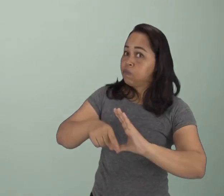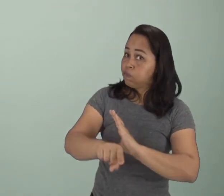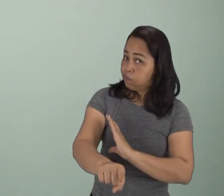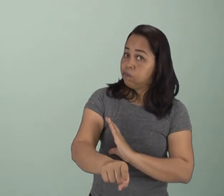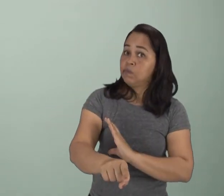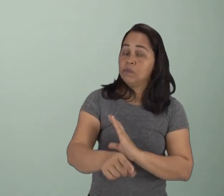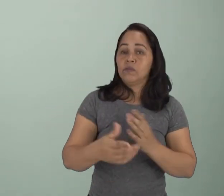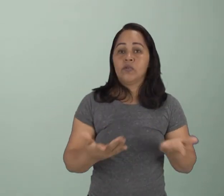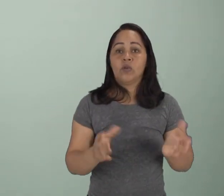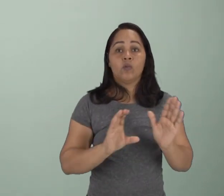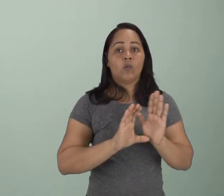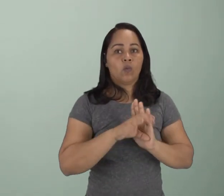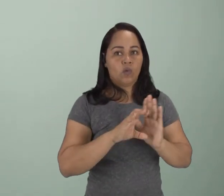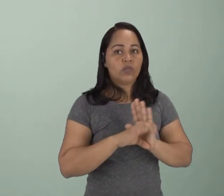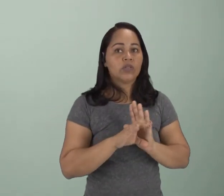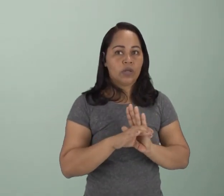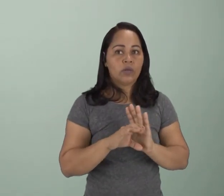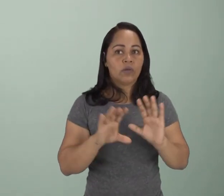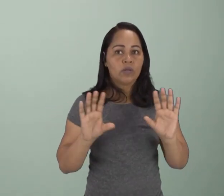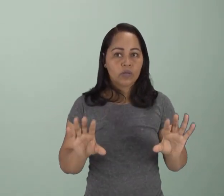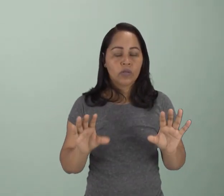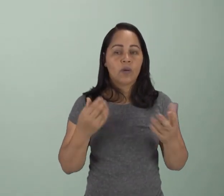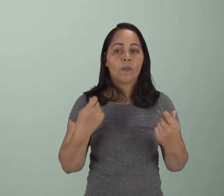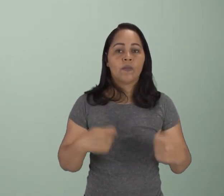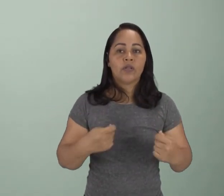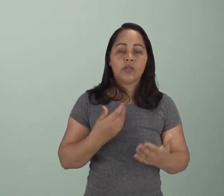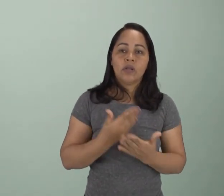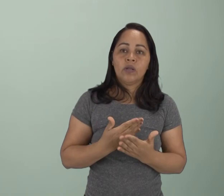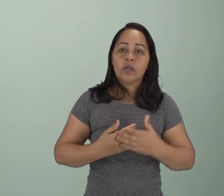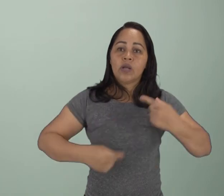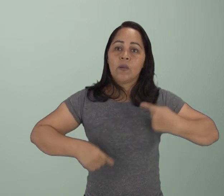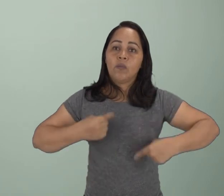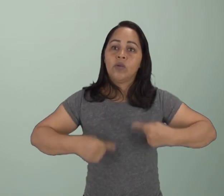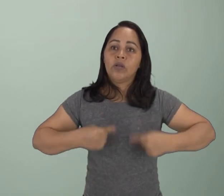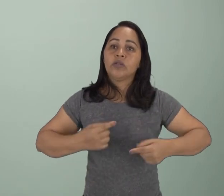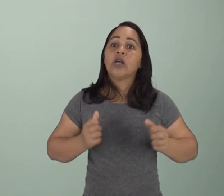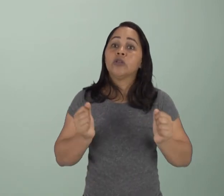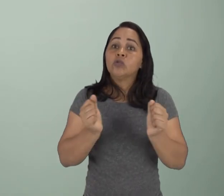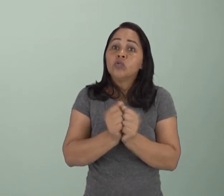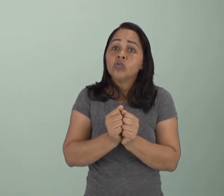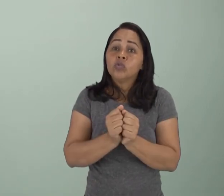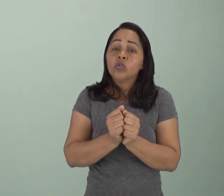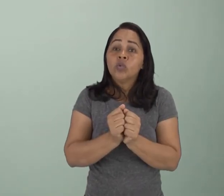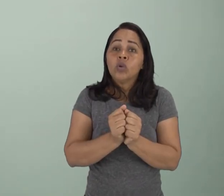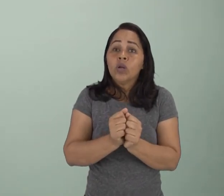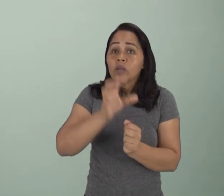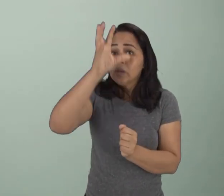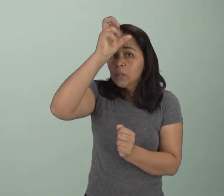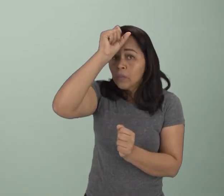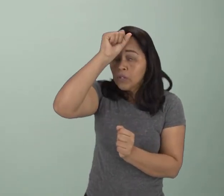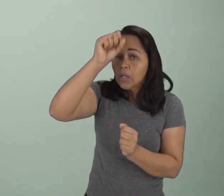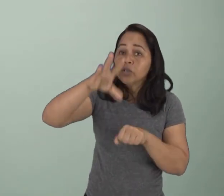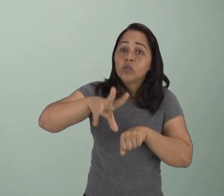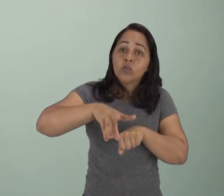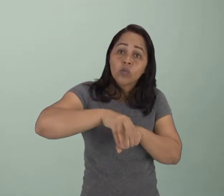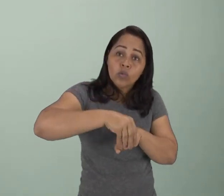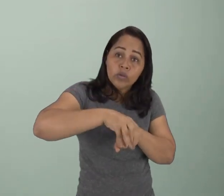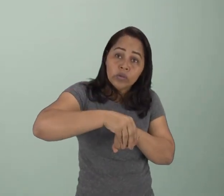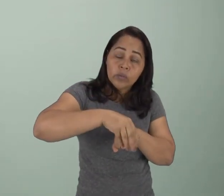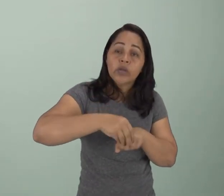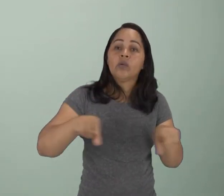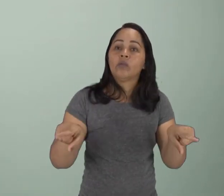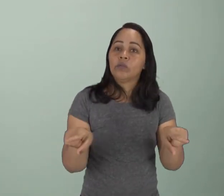da função que ele realmente exerce. Possui uma função política muito forte, social muito forte, e